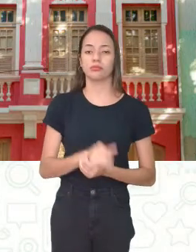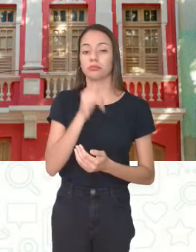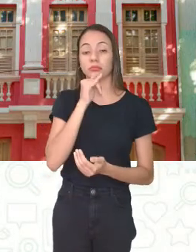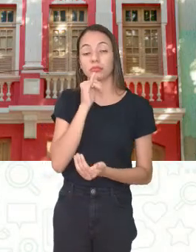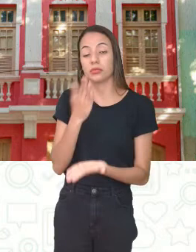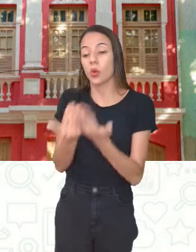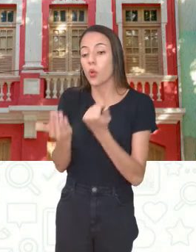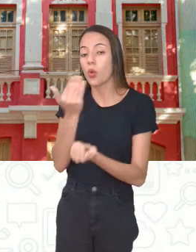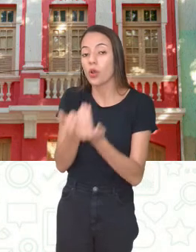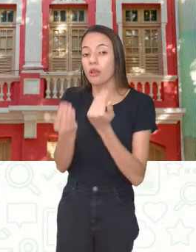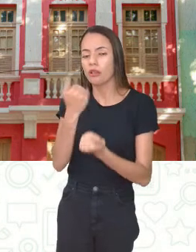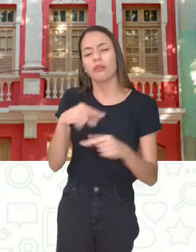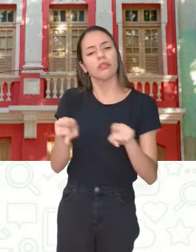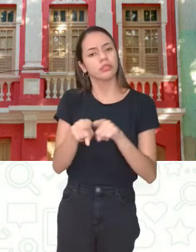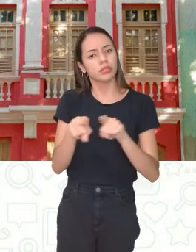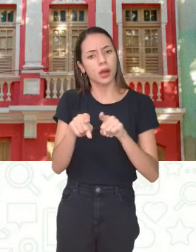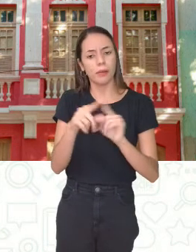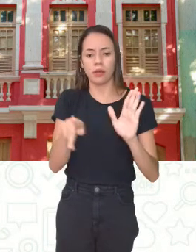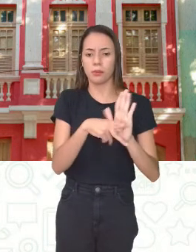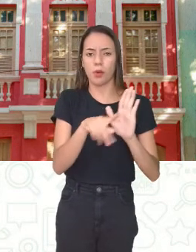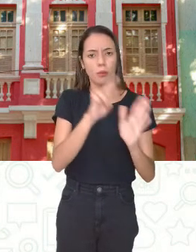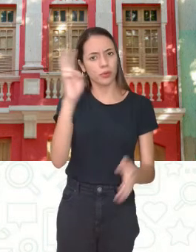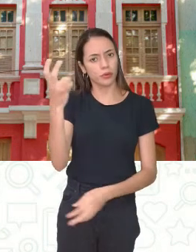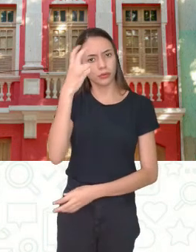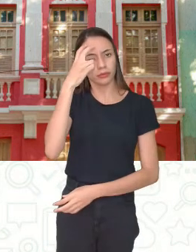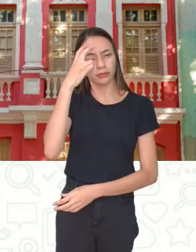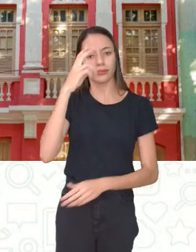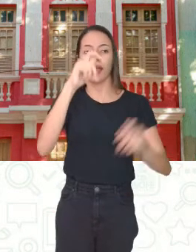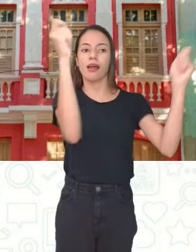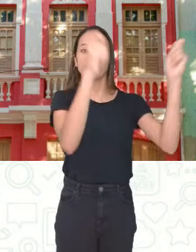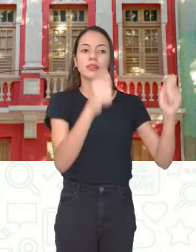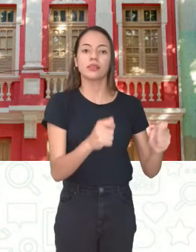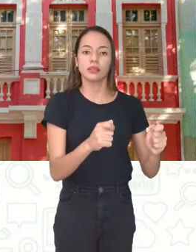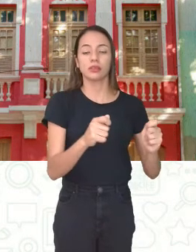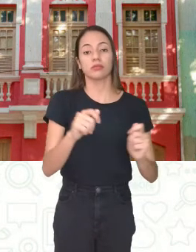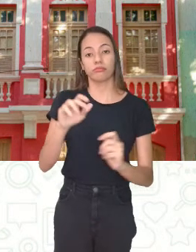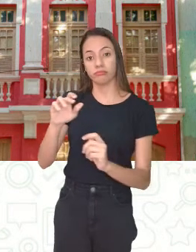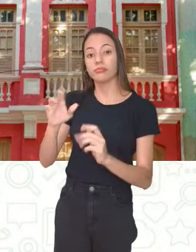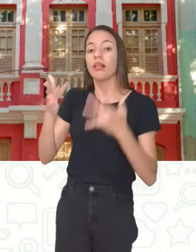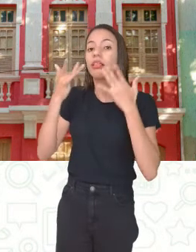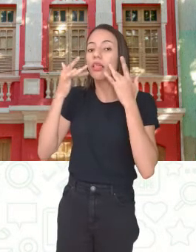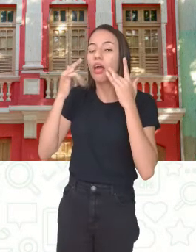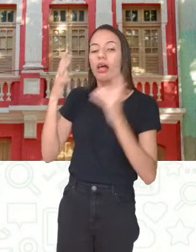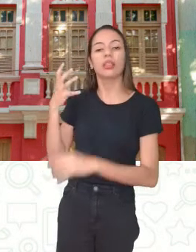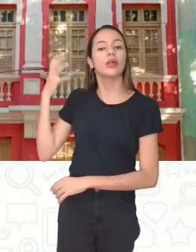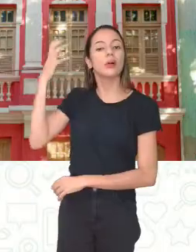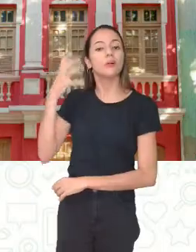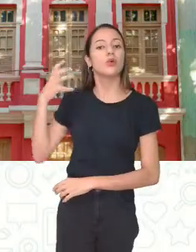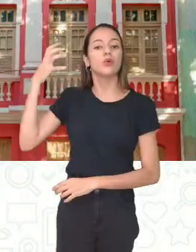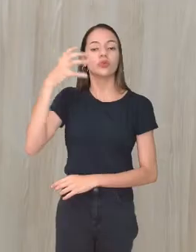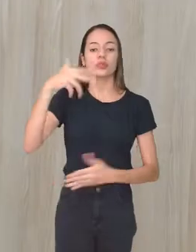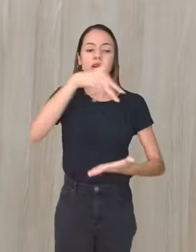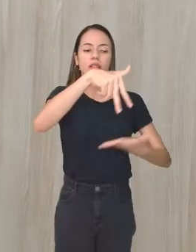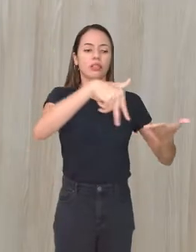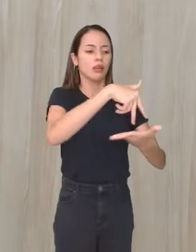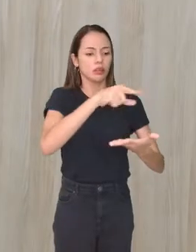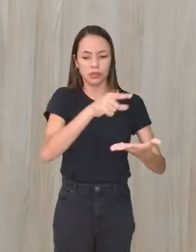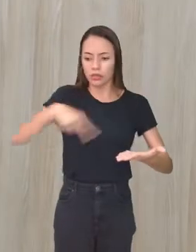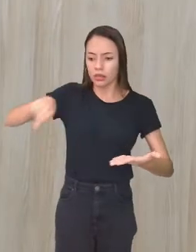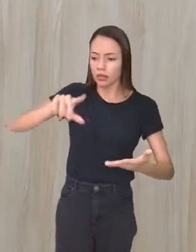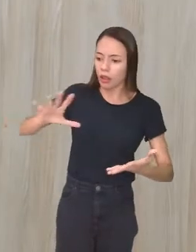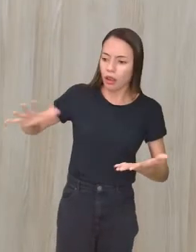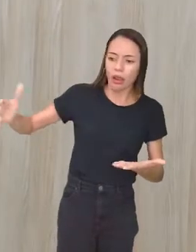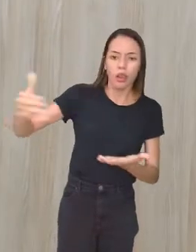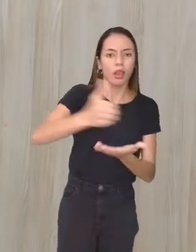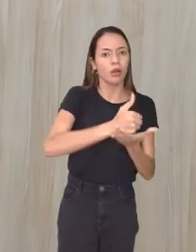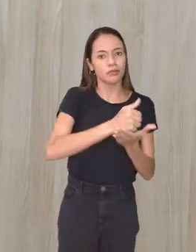Culinária, gente. A culinária também faz parte da cultura, tá? Artesanato, teatros, música, danças, tudo isso são